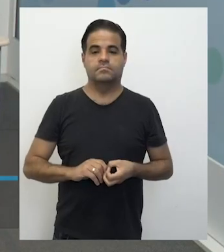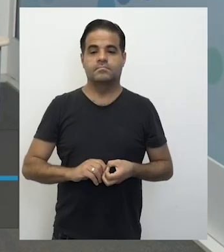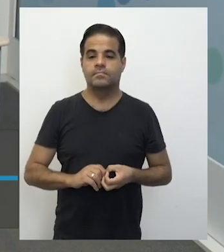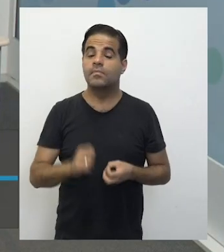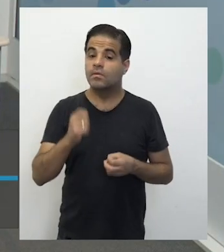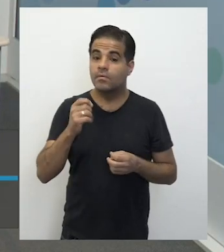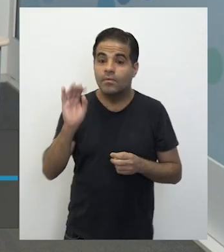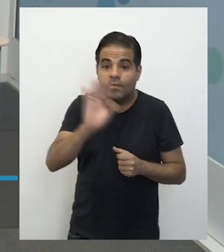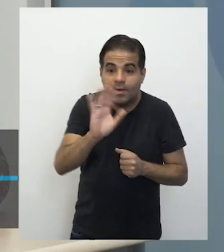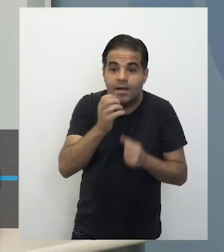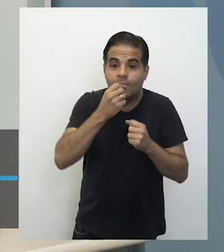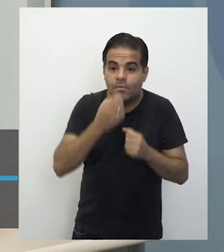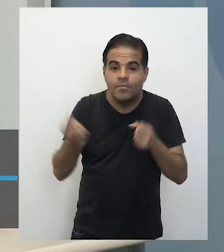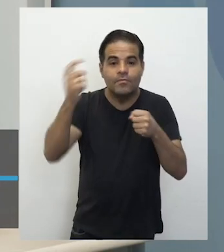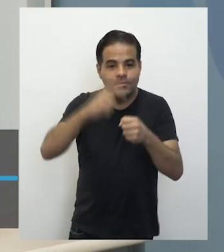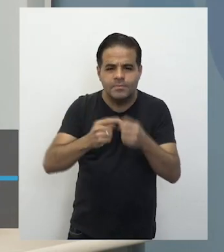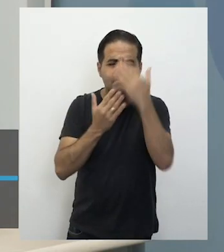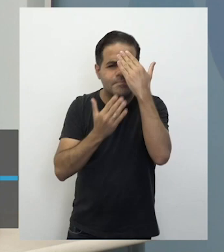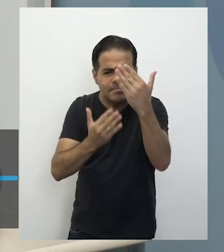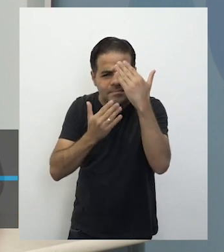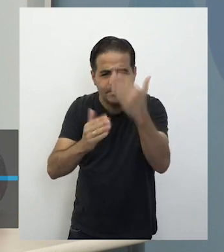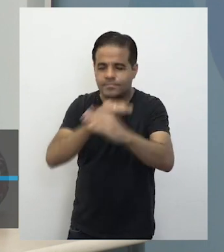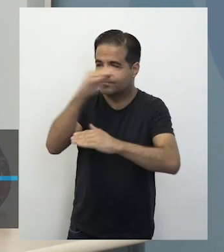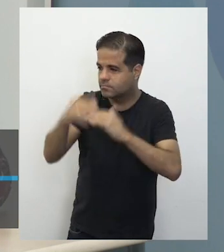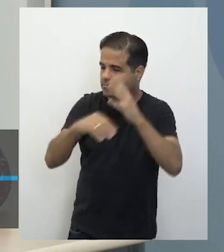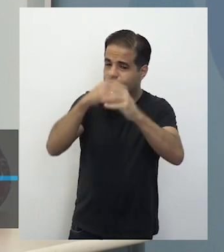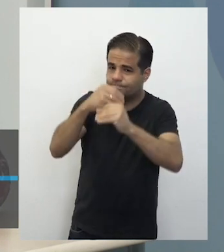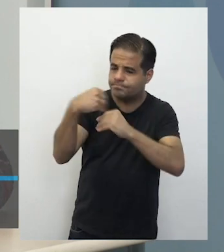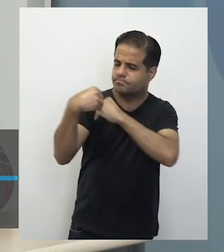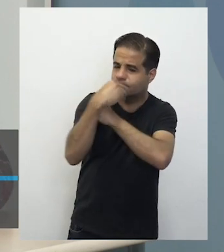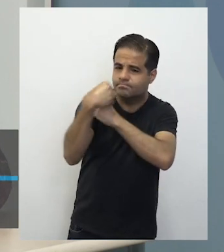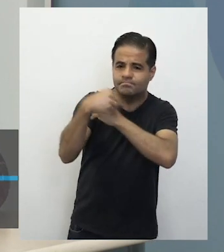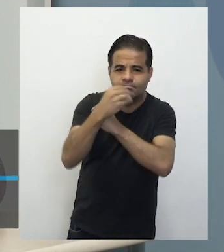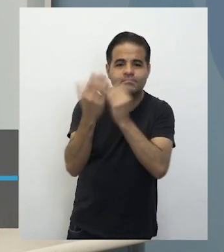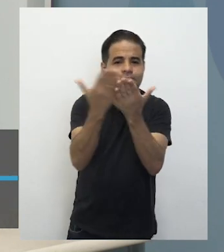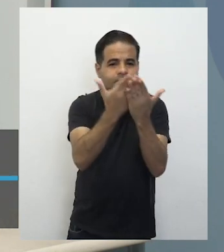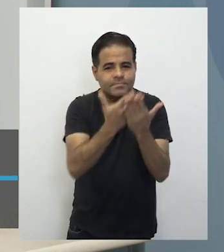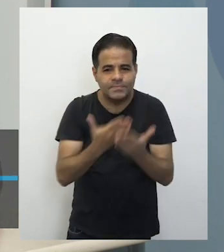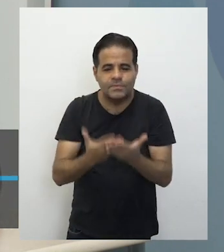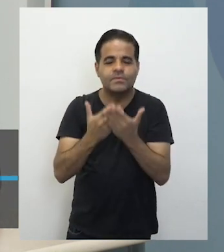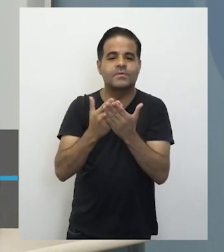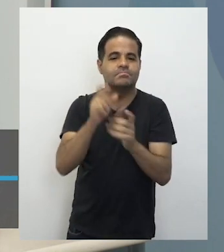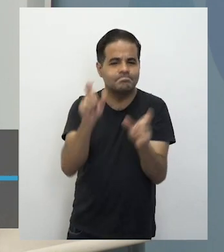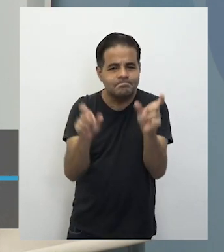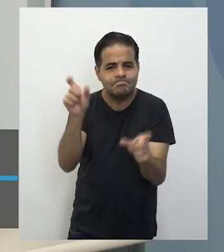Olá, voltamos. Muito obrigada por todas as contribuições, os estudantes, as nossas